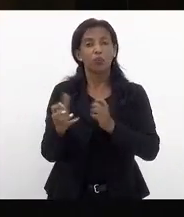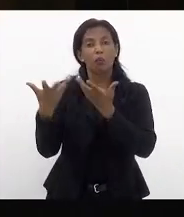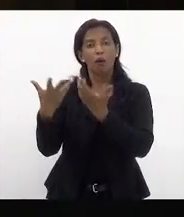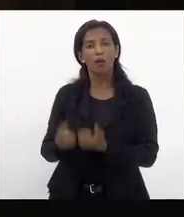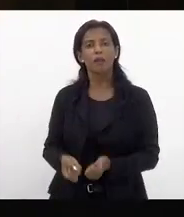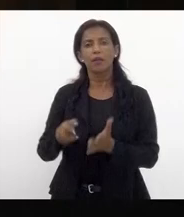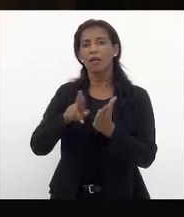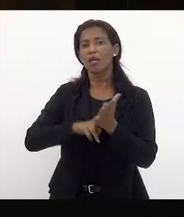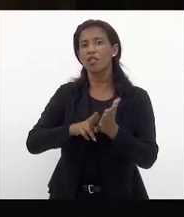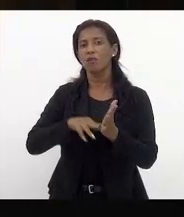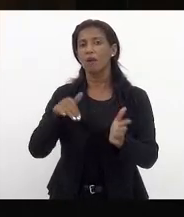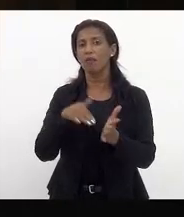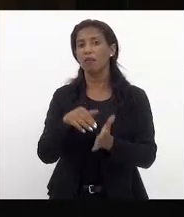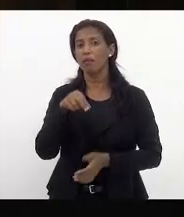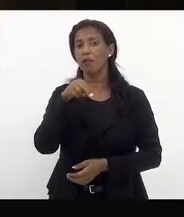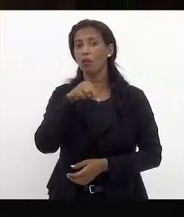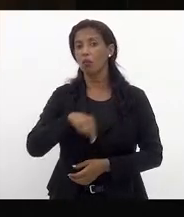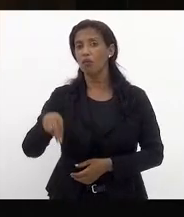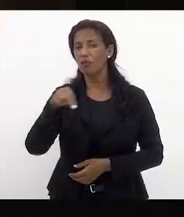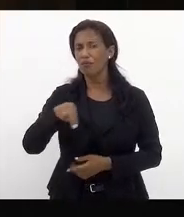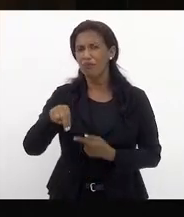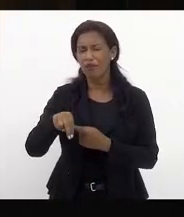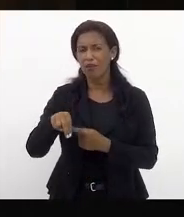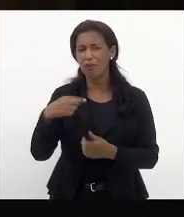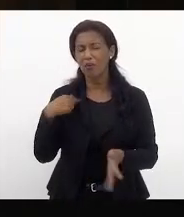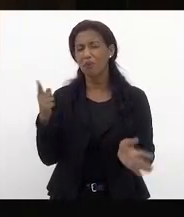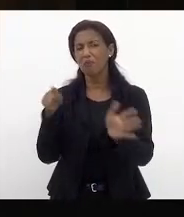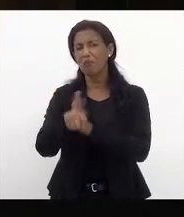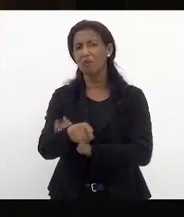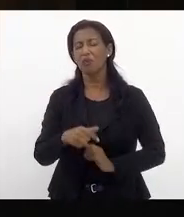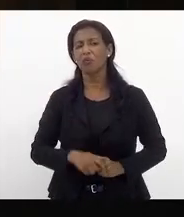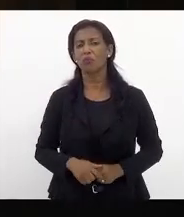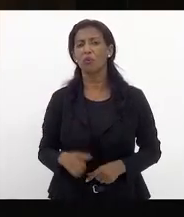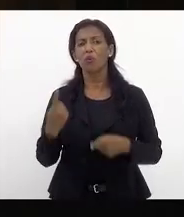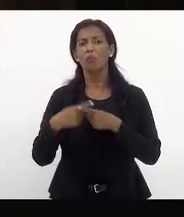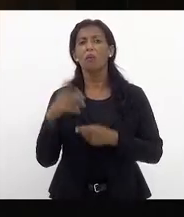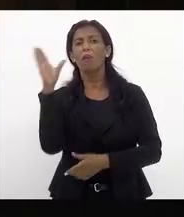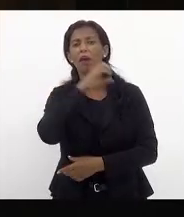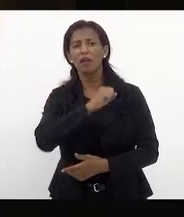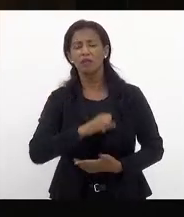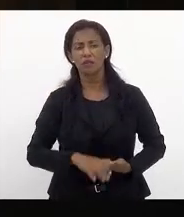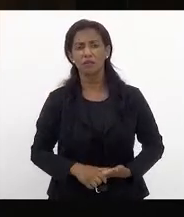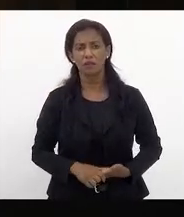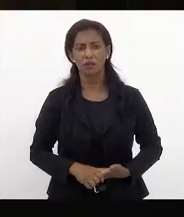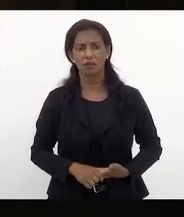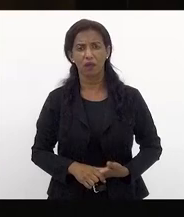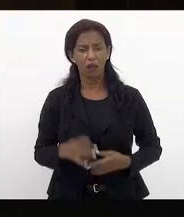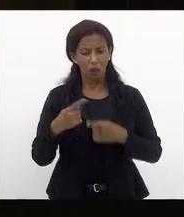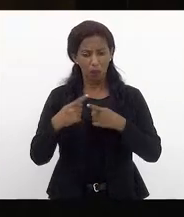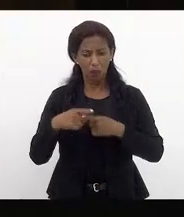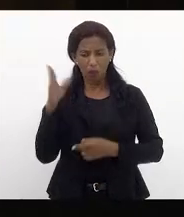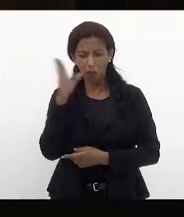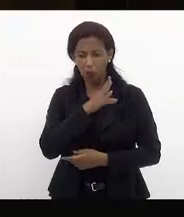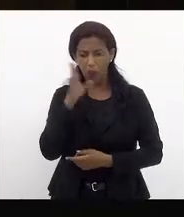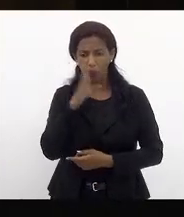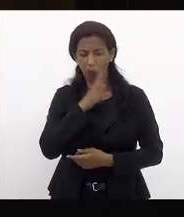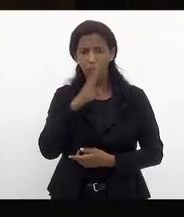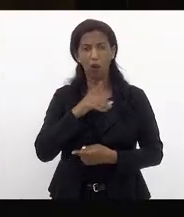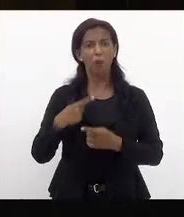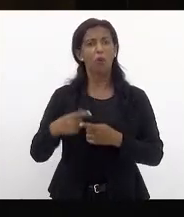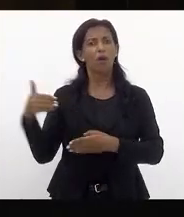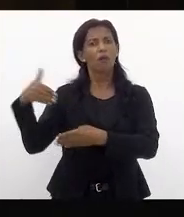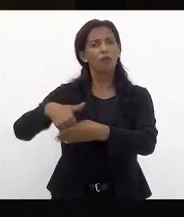novo regime até novembro. E aí a pergunta que faço é, por que a pressa? Por que a pressa? Por que